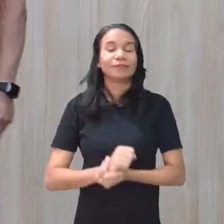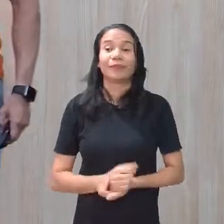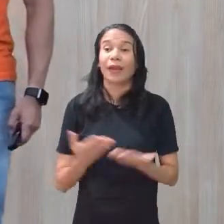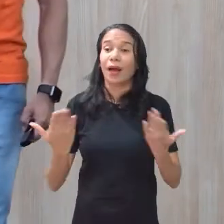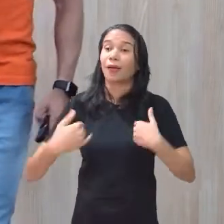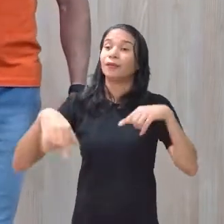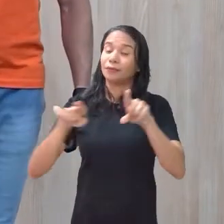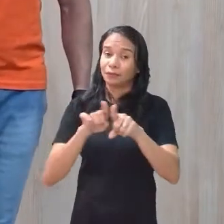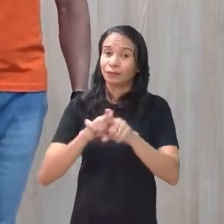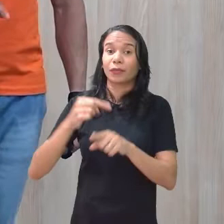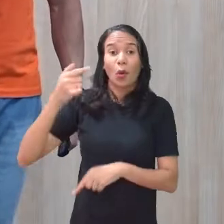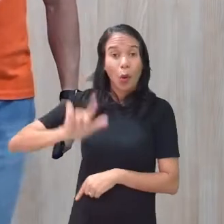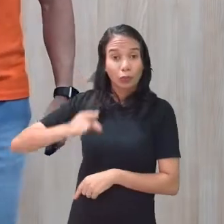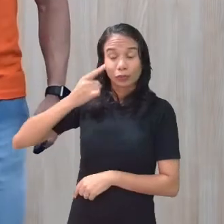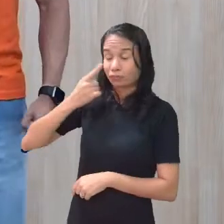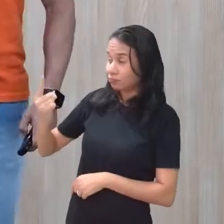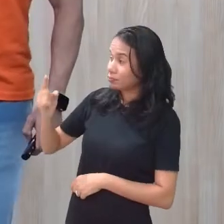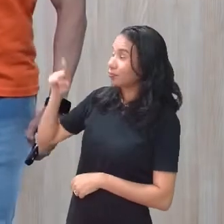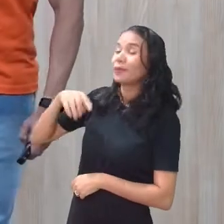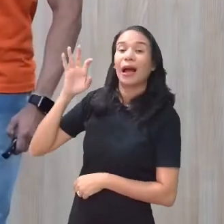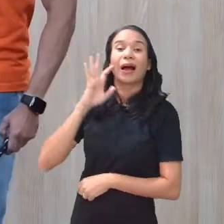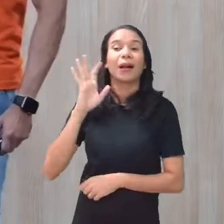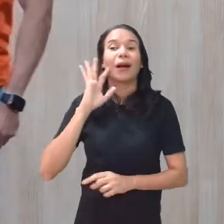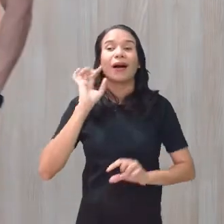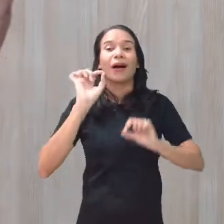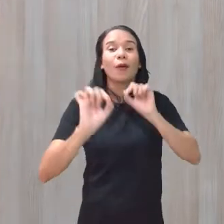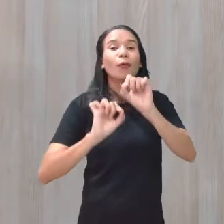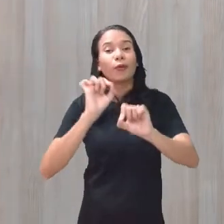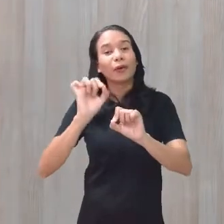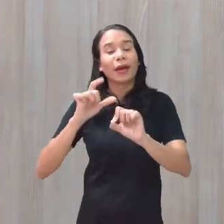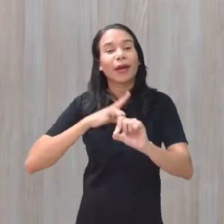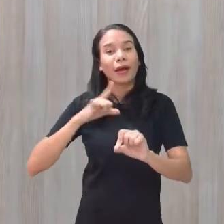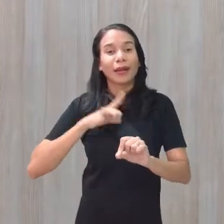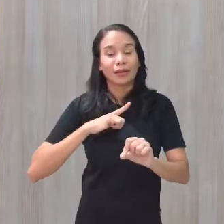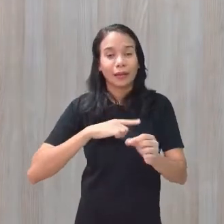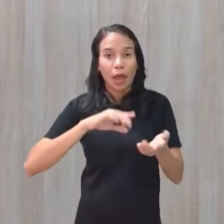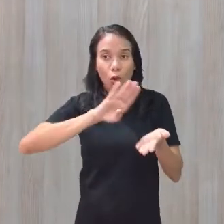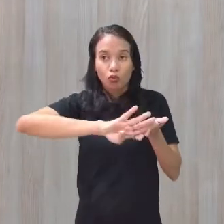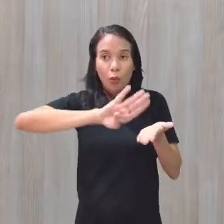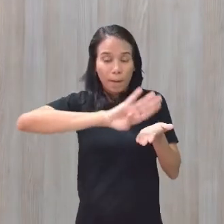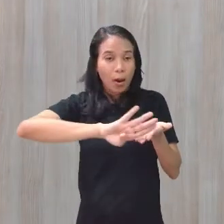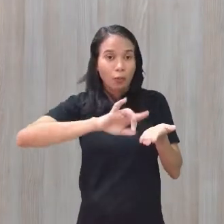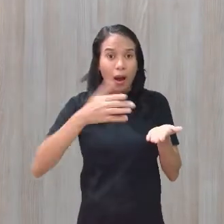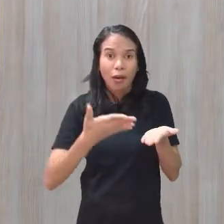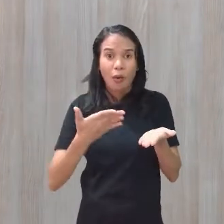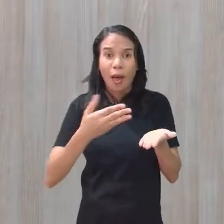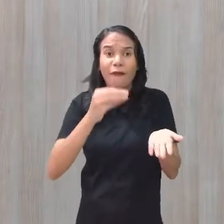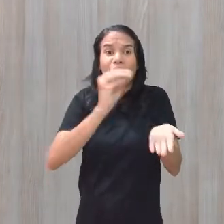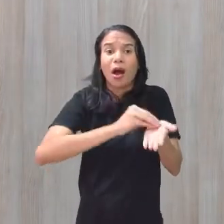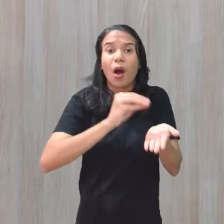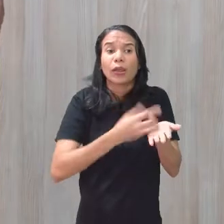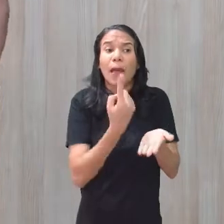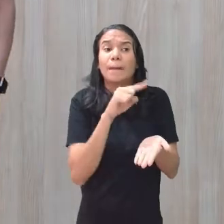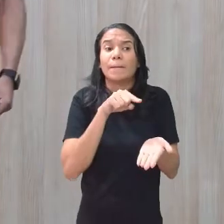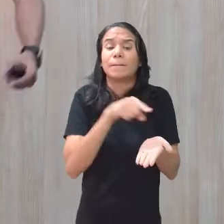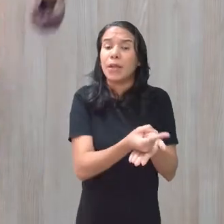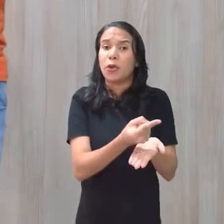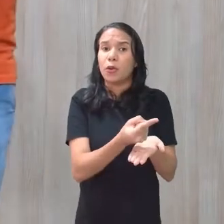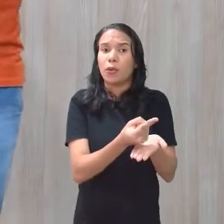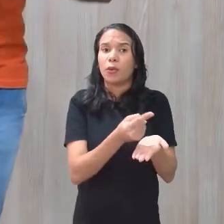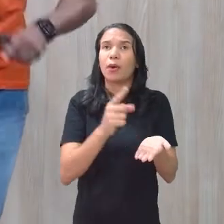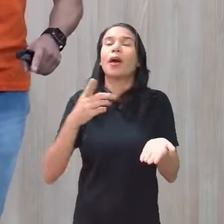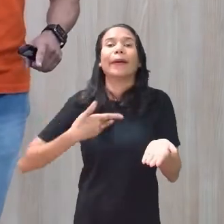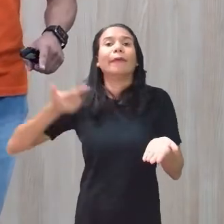aqui também tem outra questãozinha massa, ó. Eu tenho um saldo de menos R$1.000, vou fazer